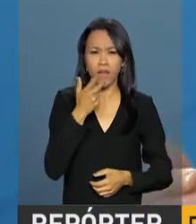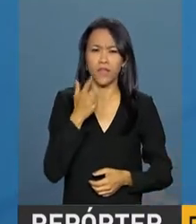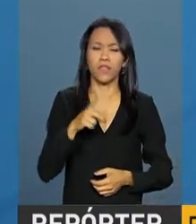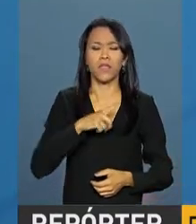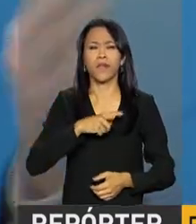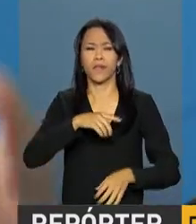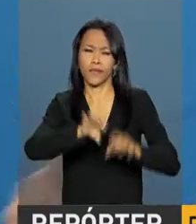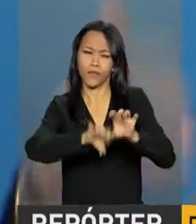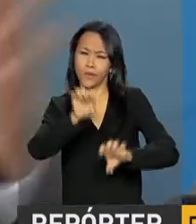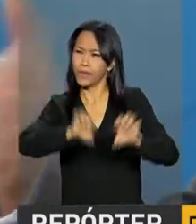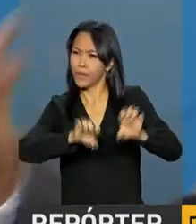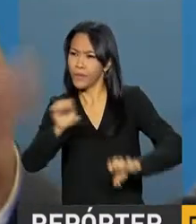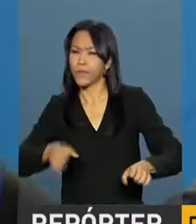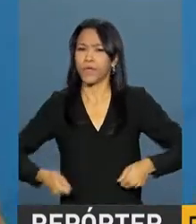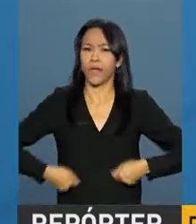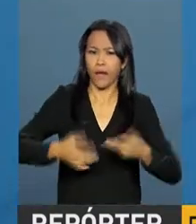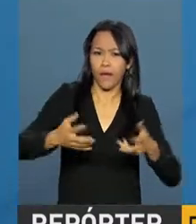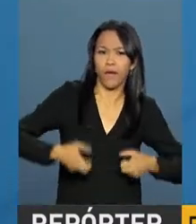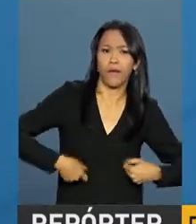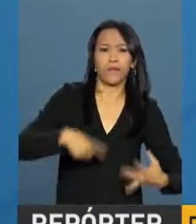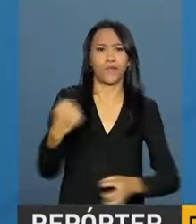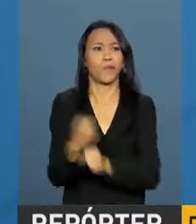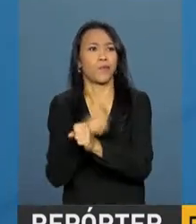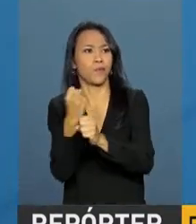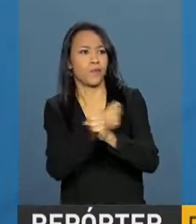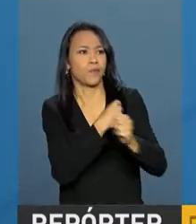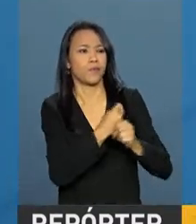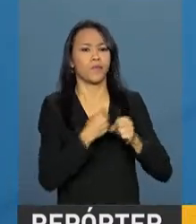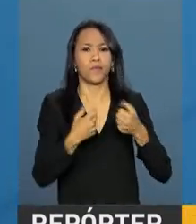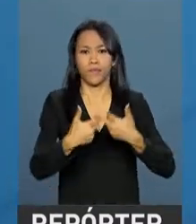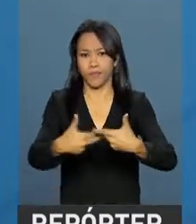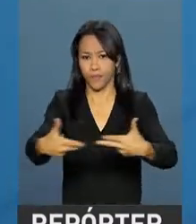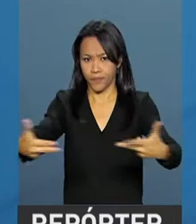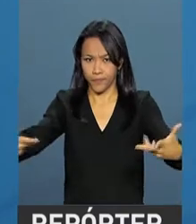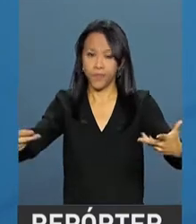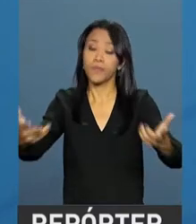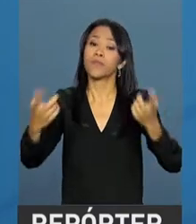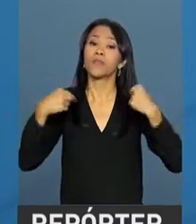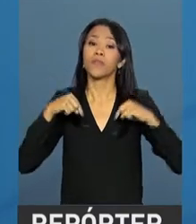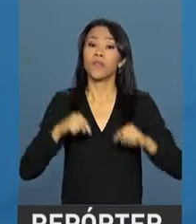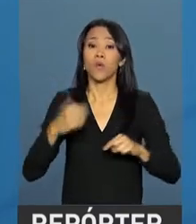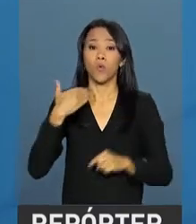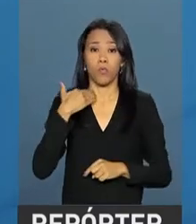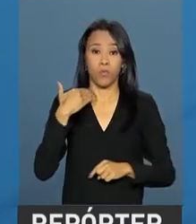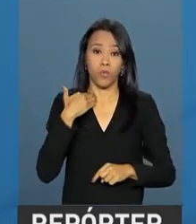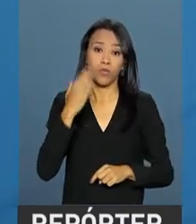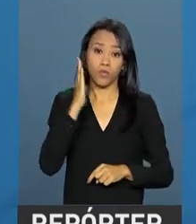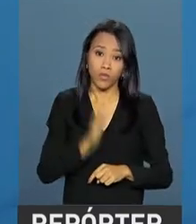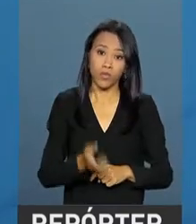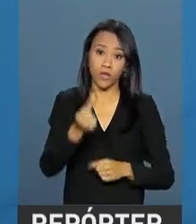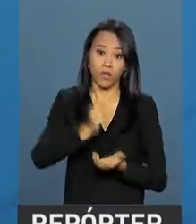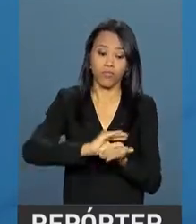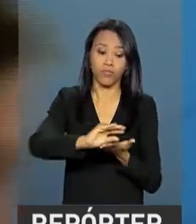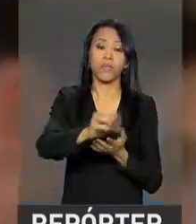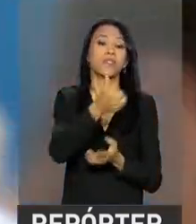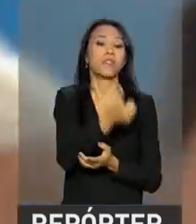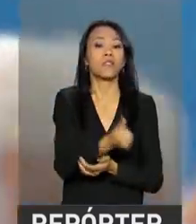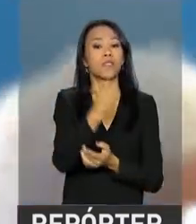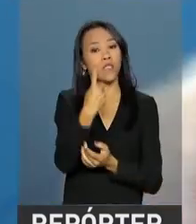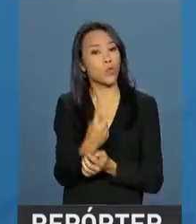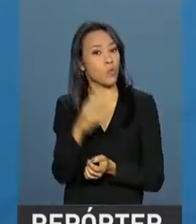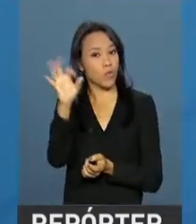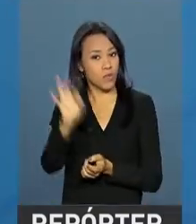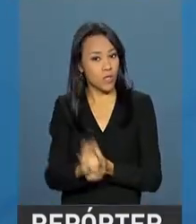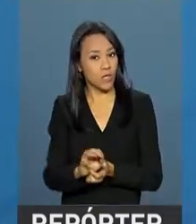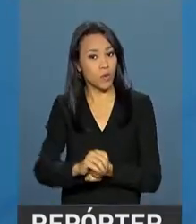e os gastos presentes subnacionais o banco já aplica 61 por cento no primeiro semestre